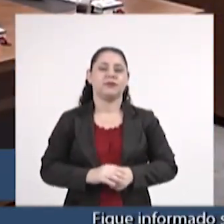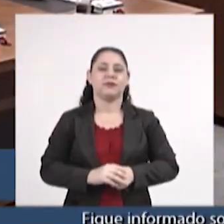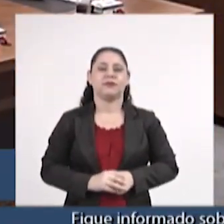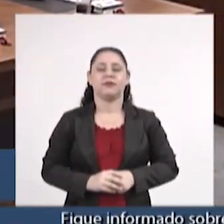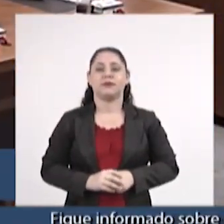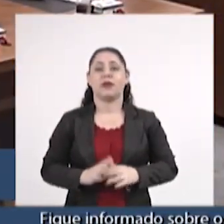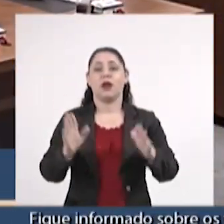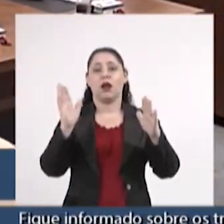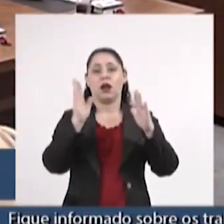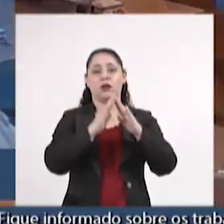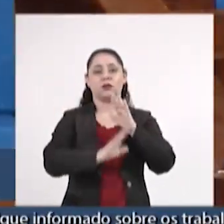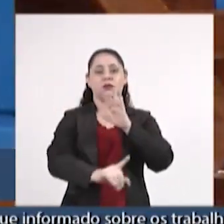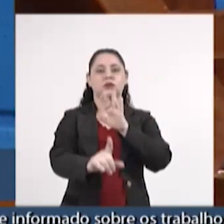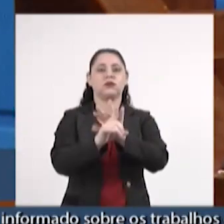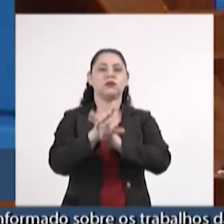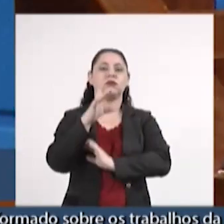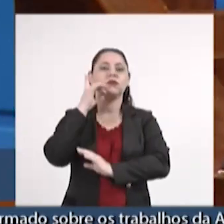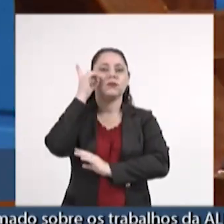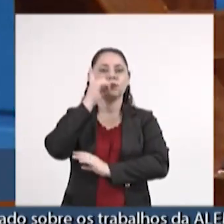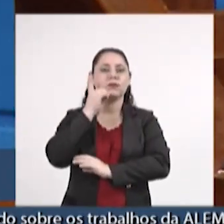E essa casa, deputados,